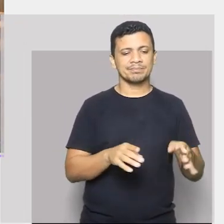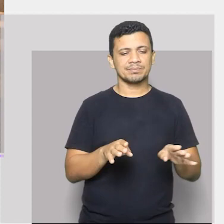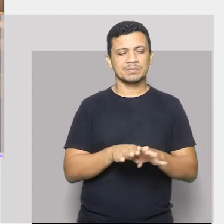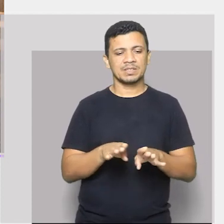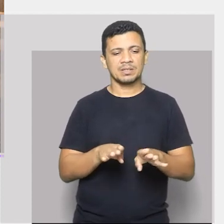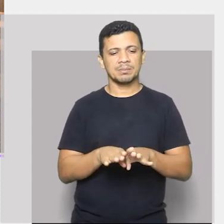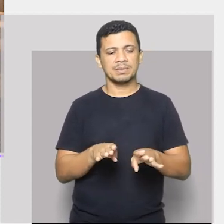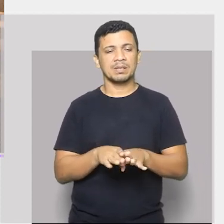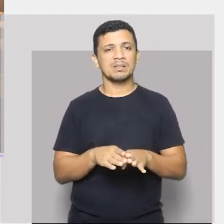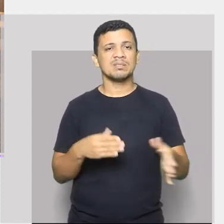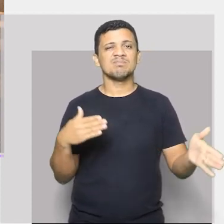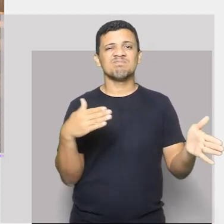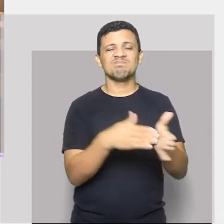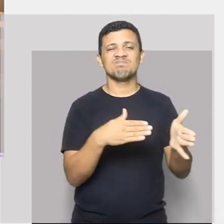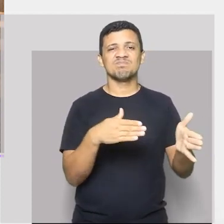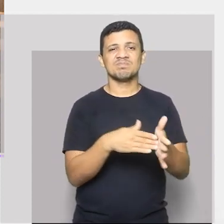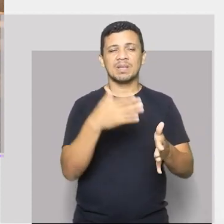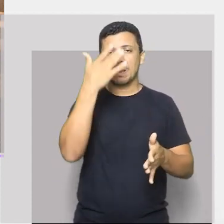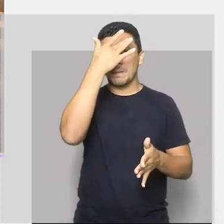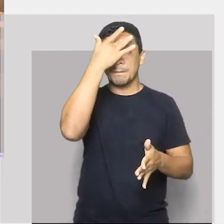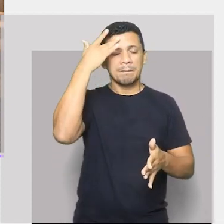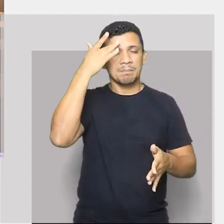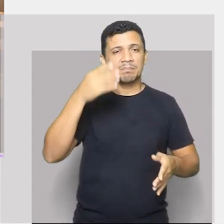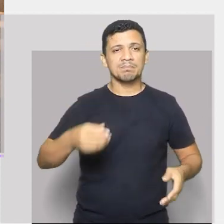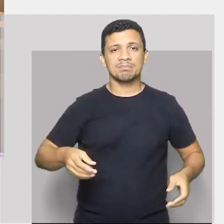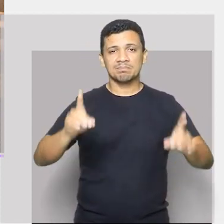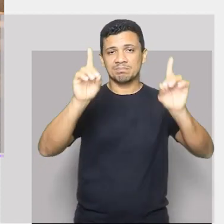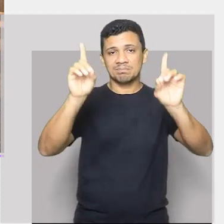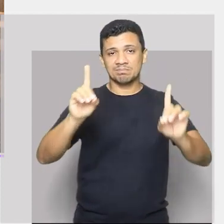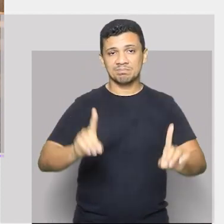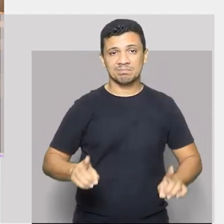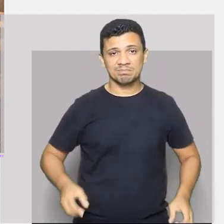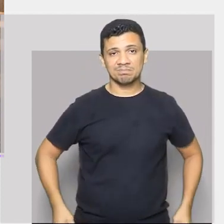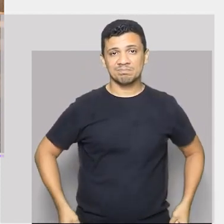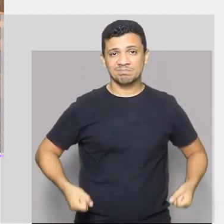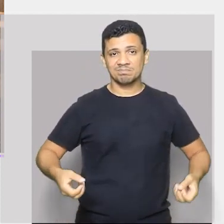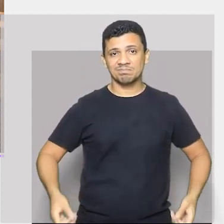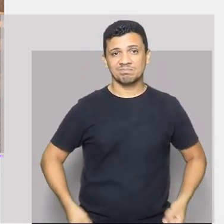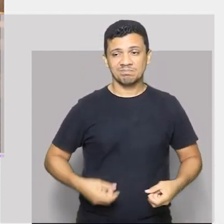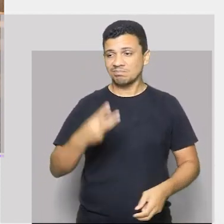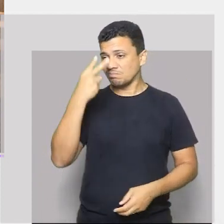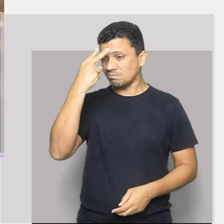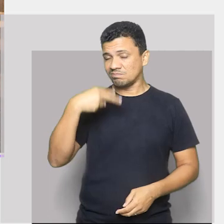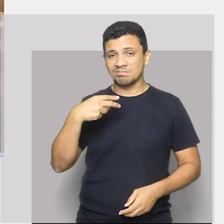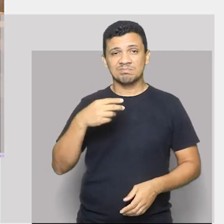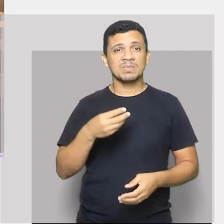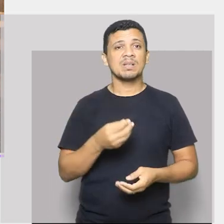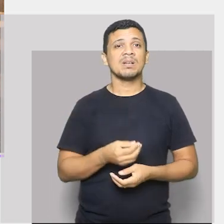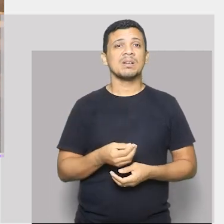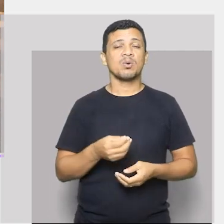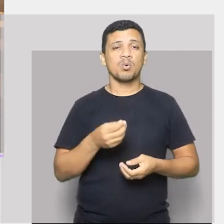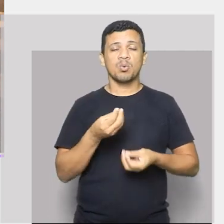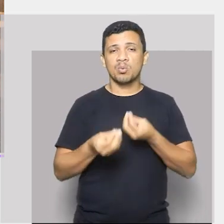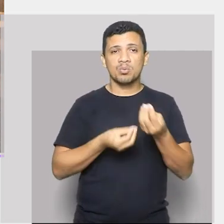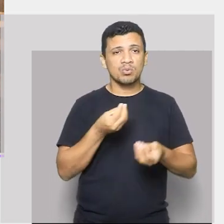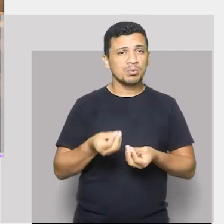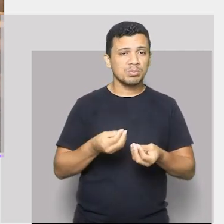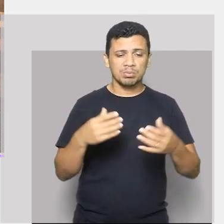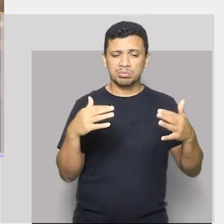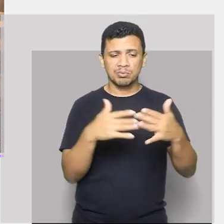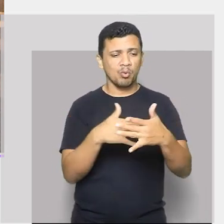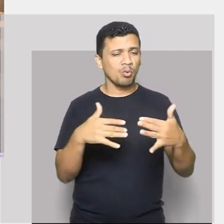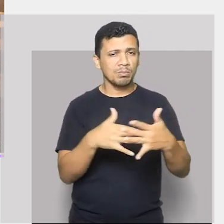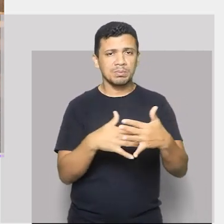mobilidade urbana de pessoas com deficiência e a gente entende que o design urbano precisa levar em consideração todos